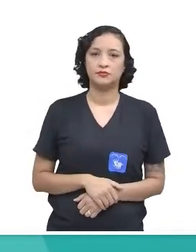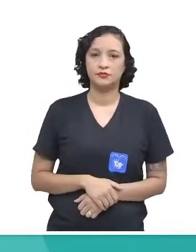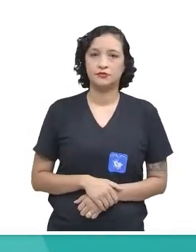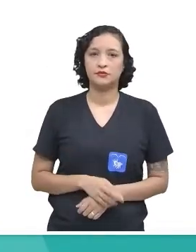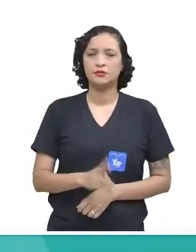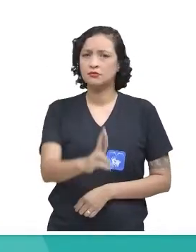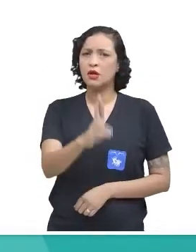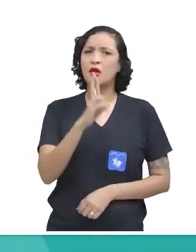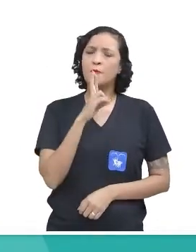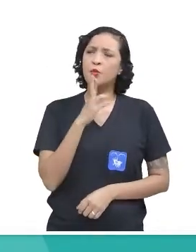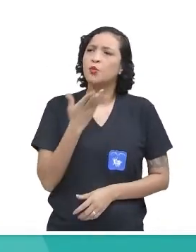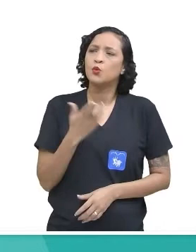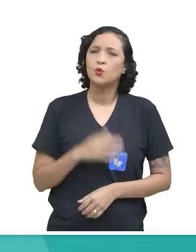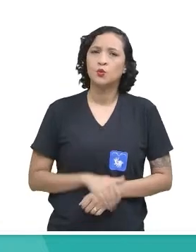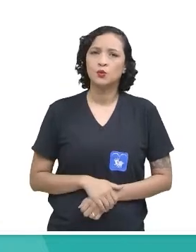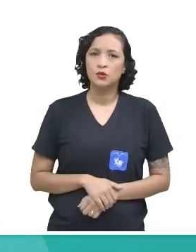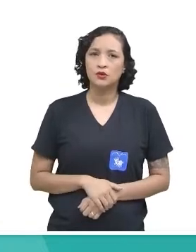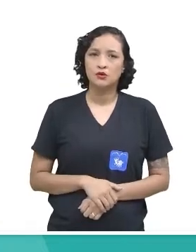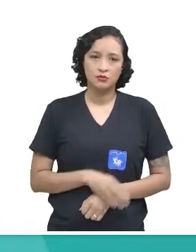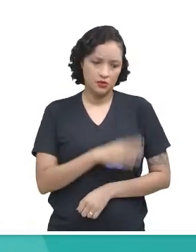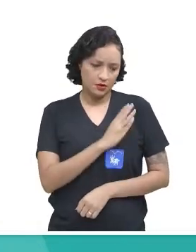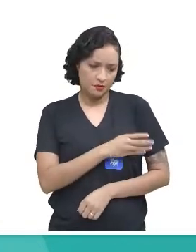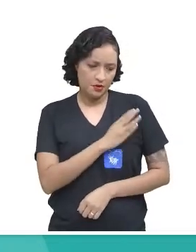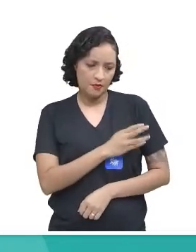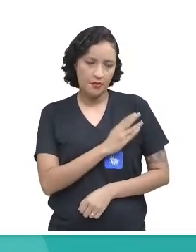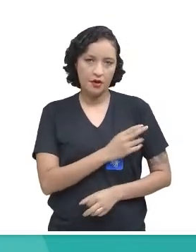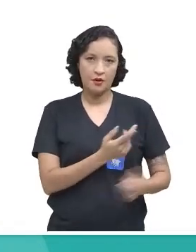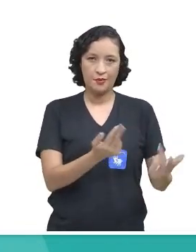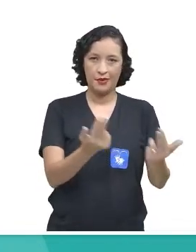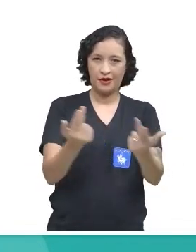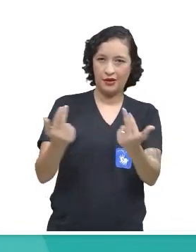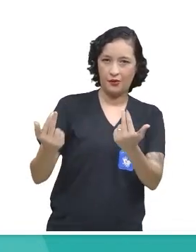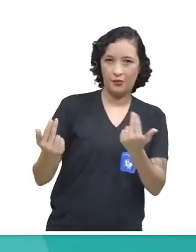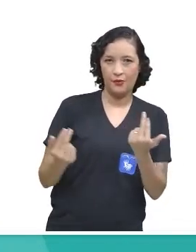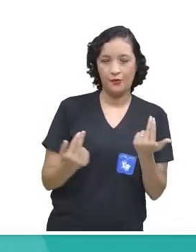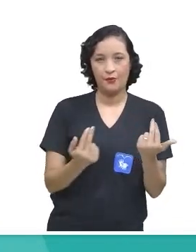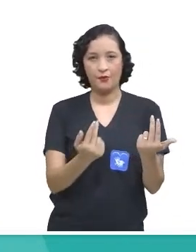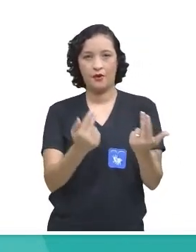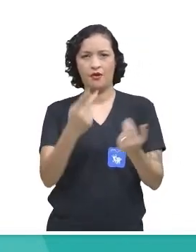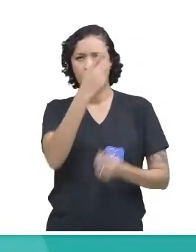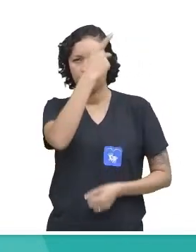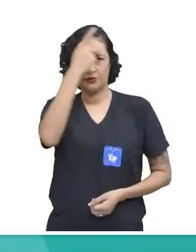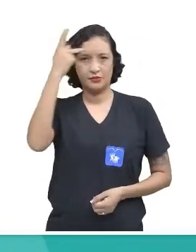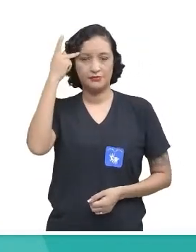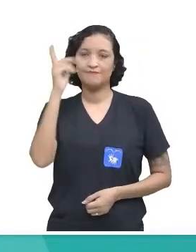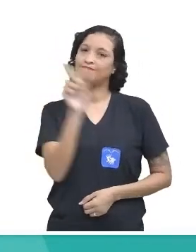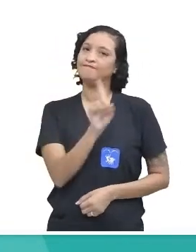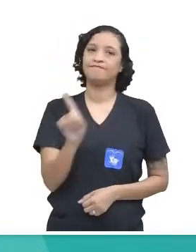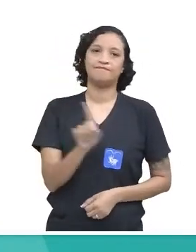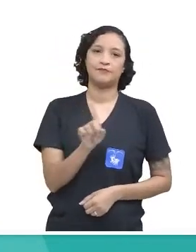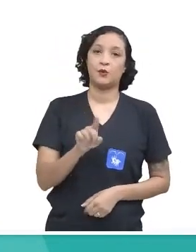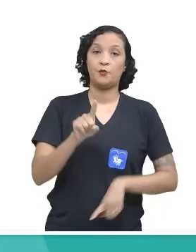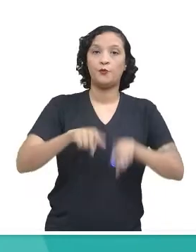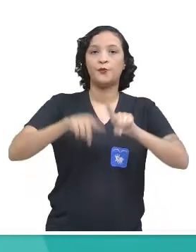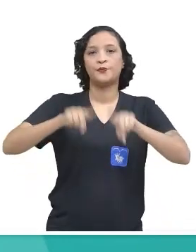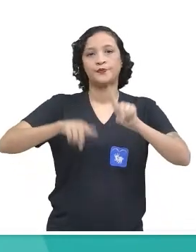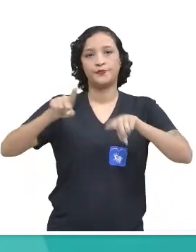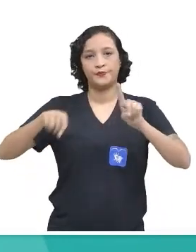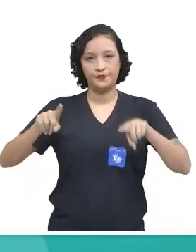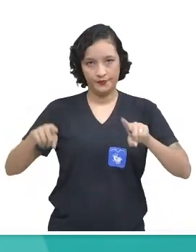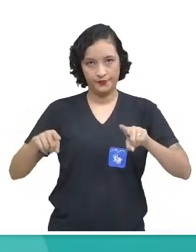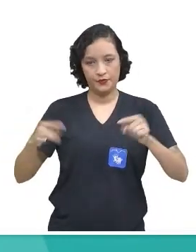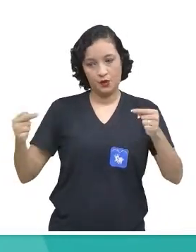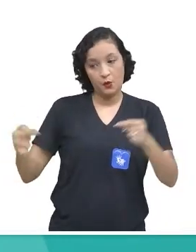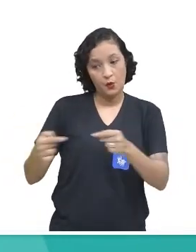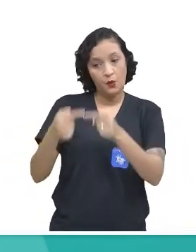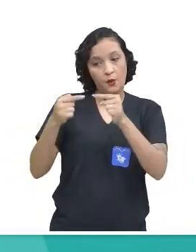responda, essa frequência cardíaca, ela é igual, esse valor é igual para todo mundo? Não, gente. Esse valor, ele é de